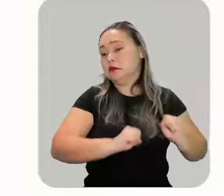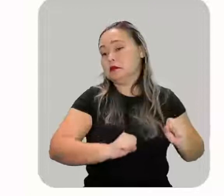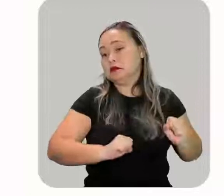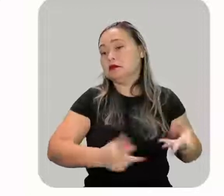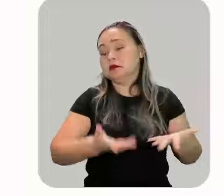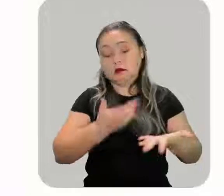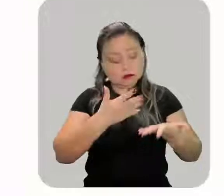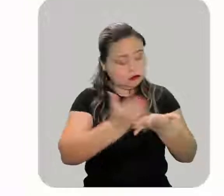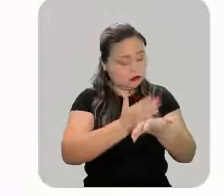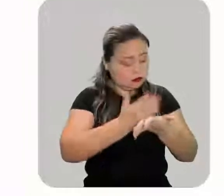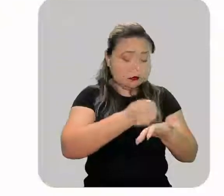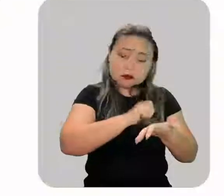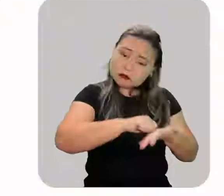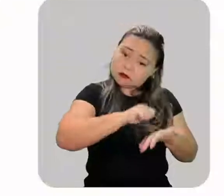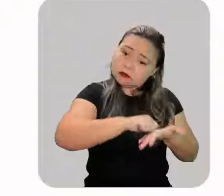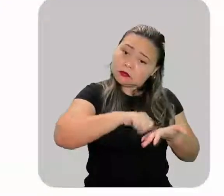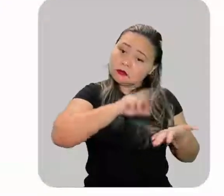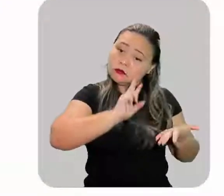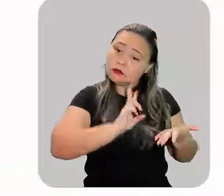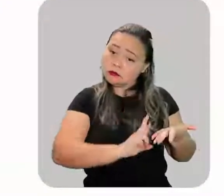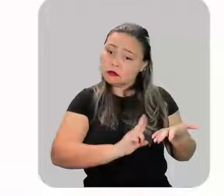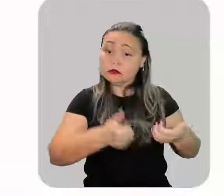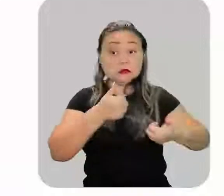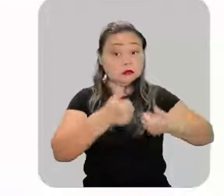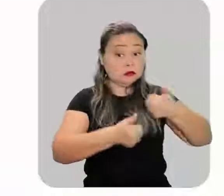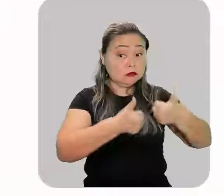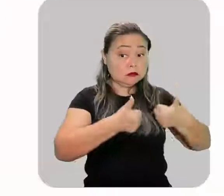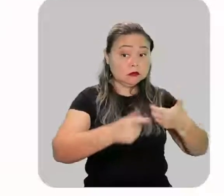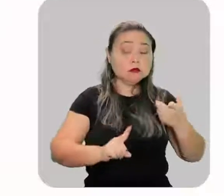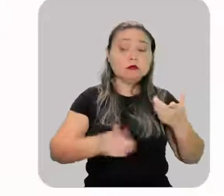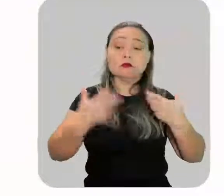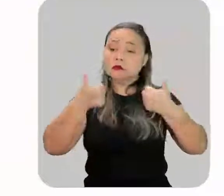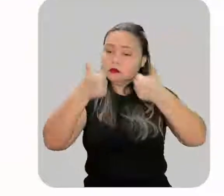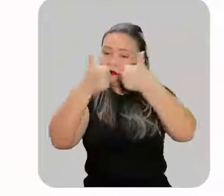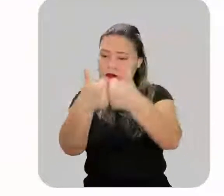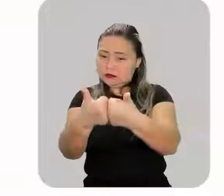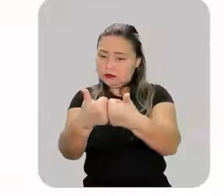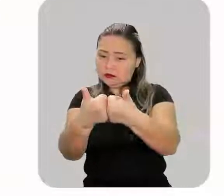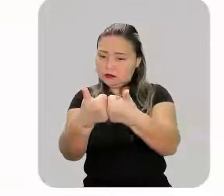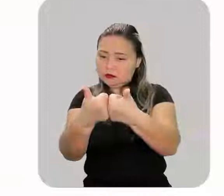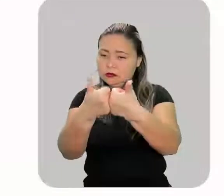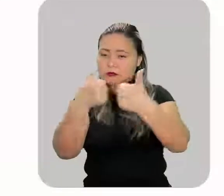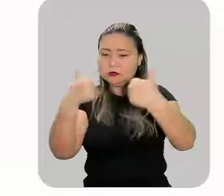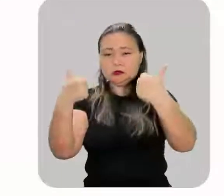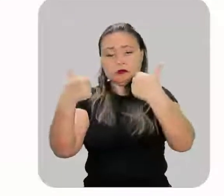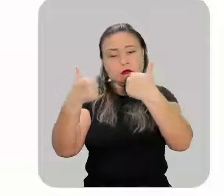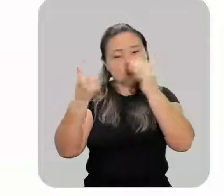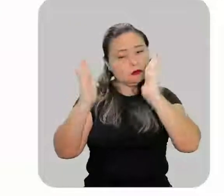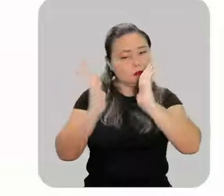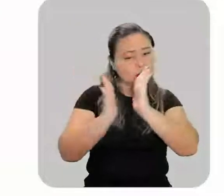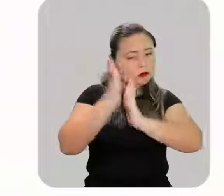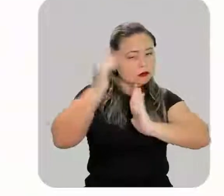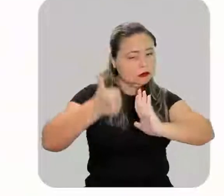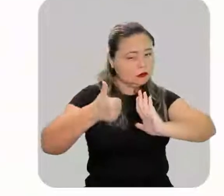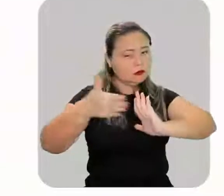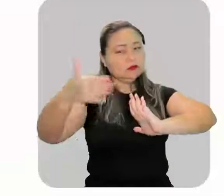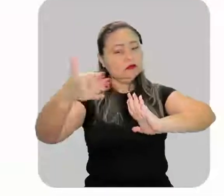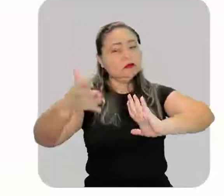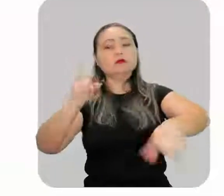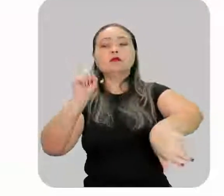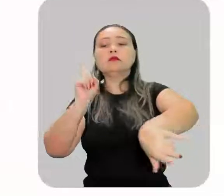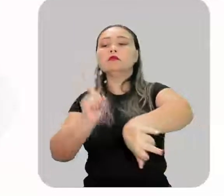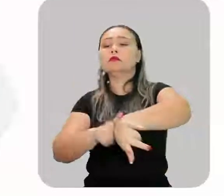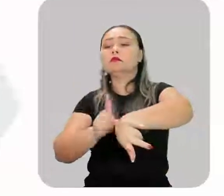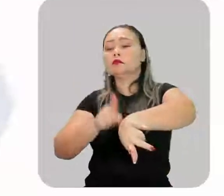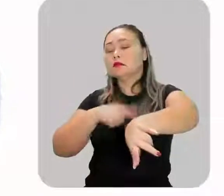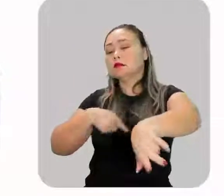no caderninho aí, anotar, resolver aí? Beleza. Então, fechou? Toca aqui. Bateu? Valeu? É hora